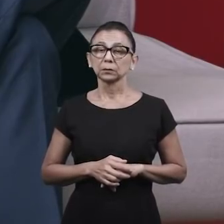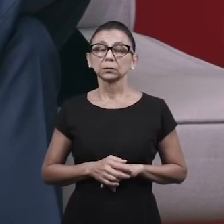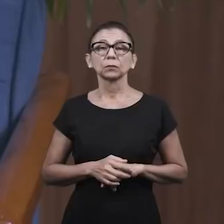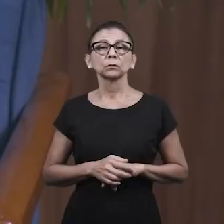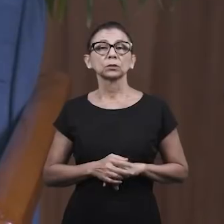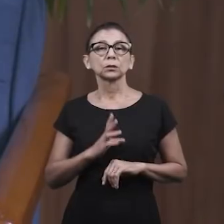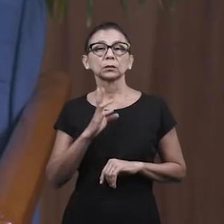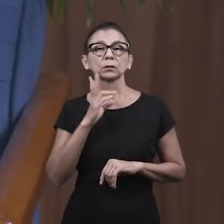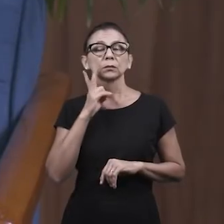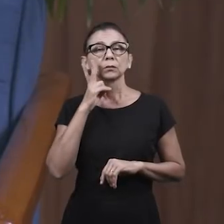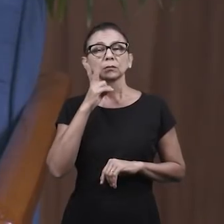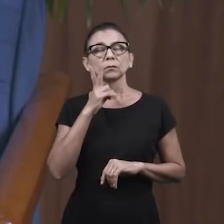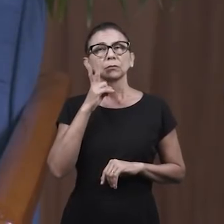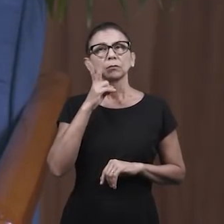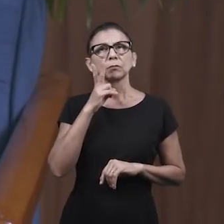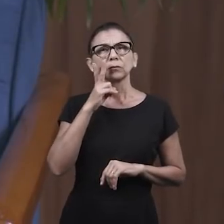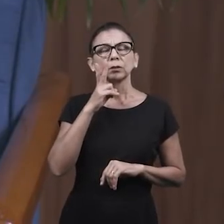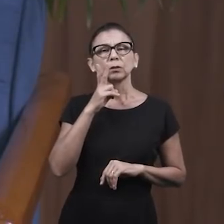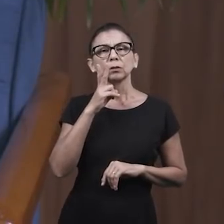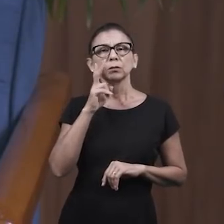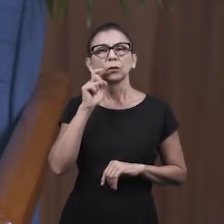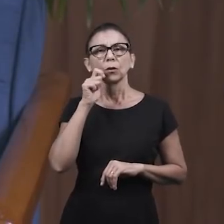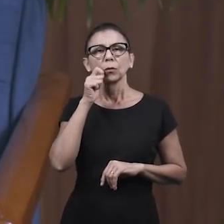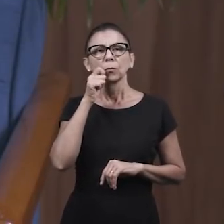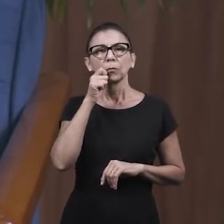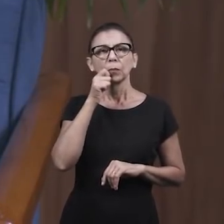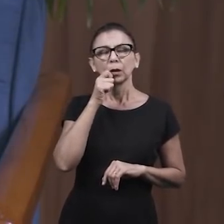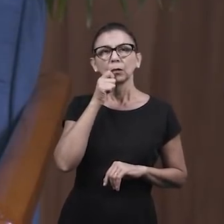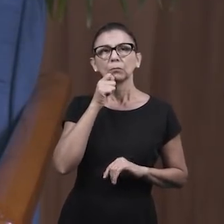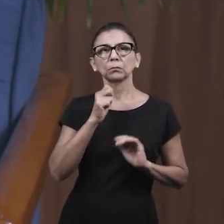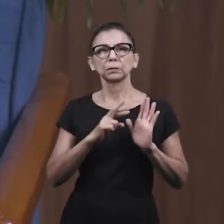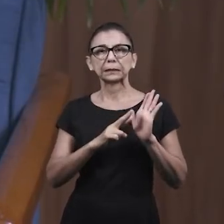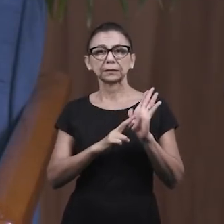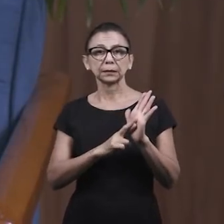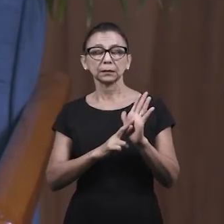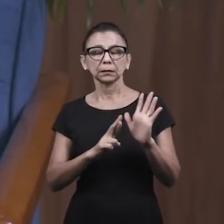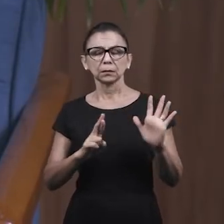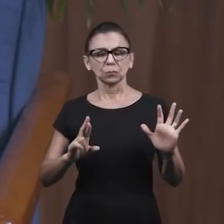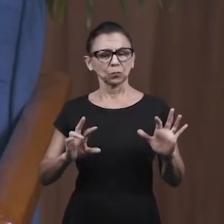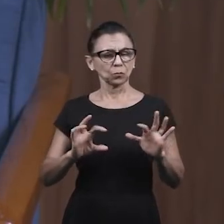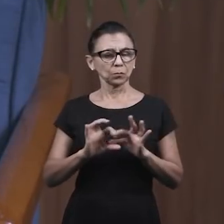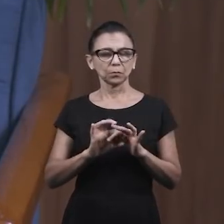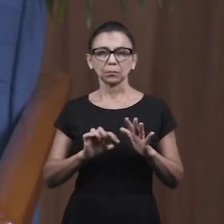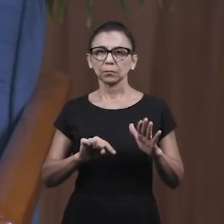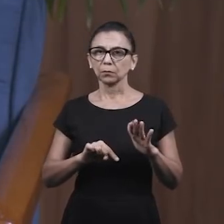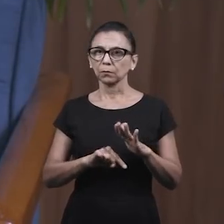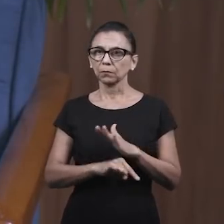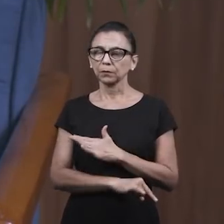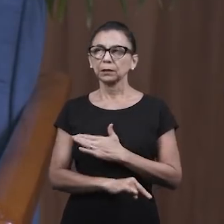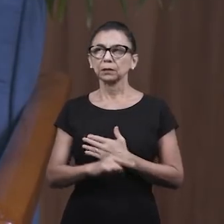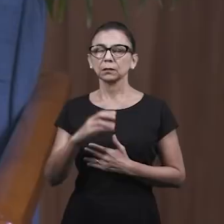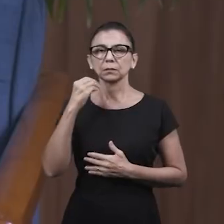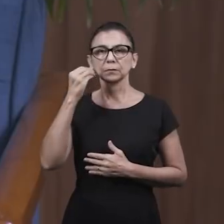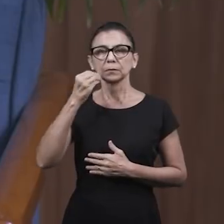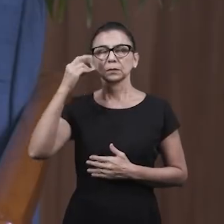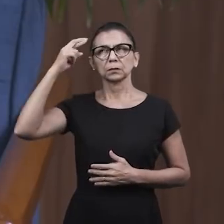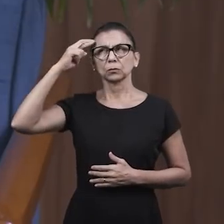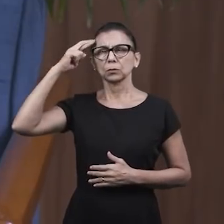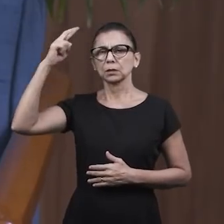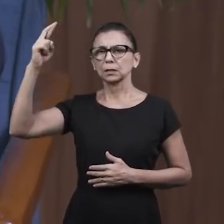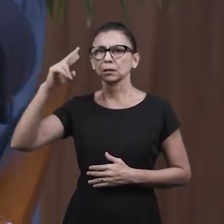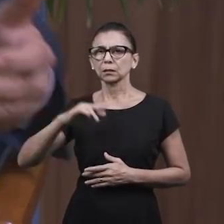diversas vezes. Então, comer um pedacinho de pão e beber um cálice, né, passa a ser